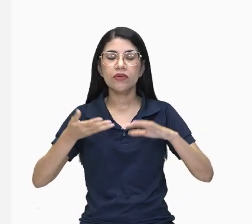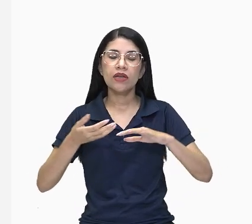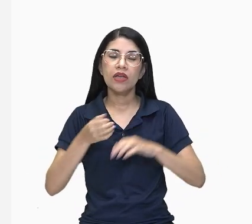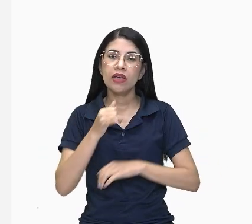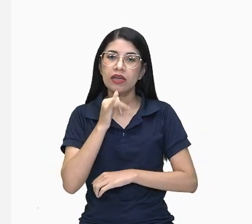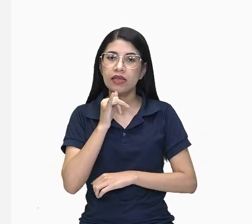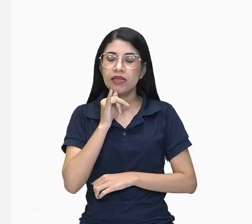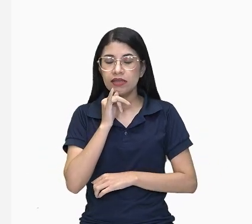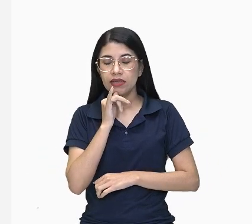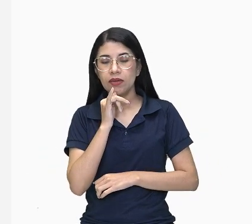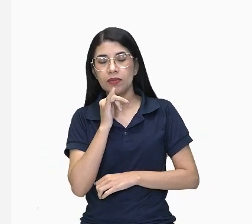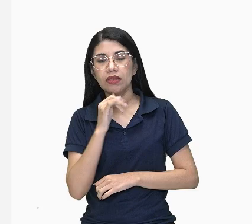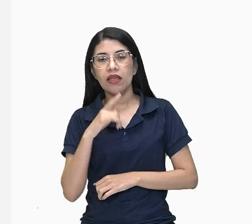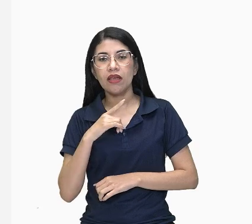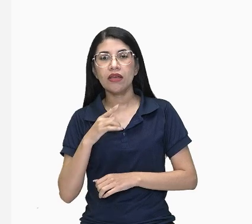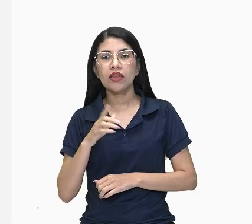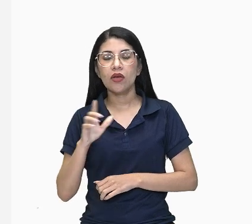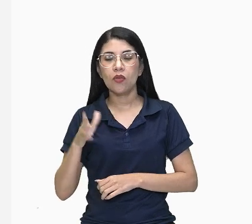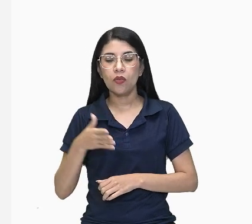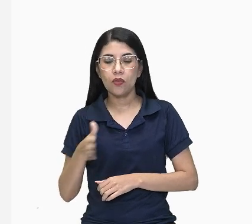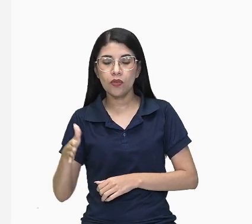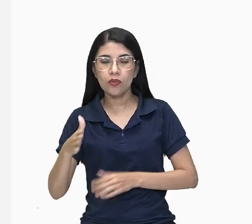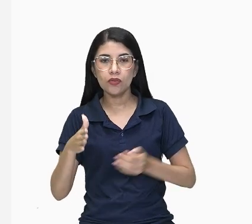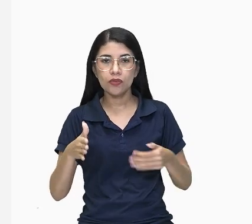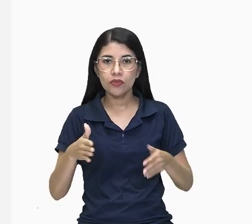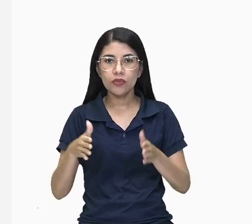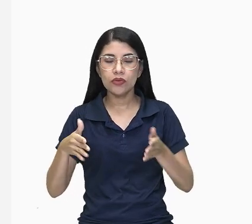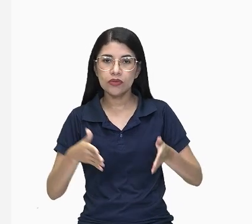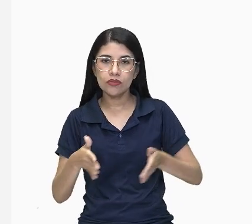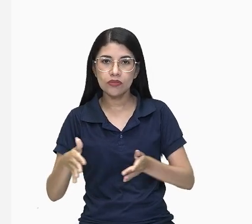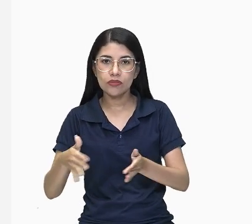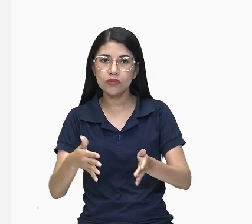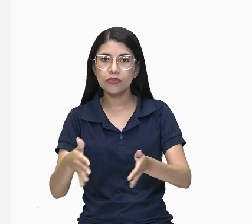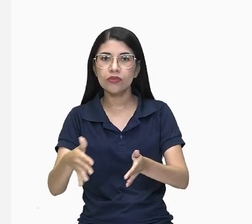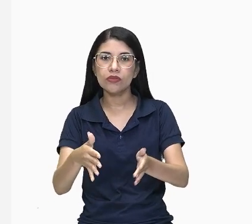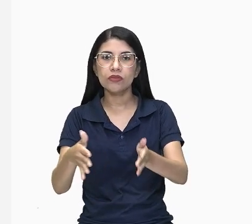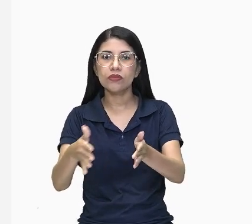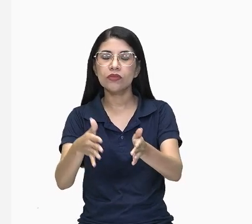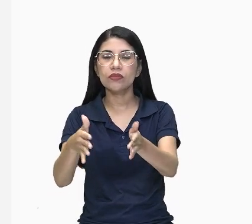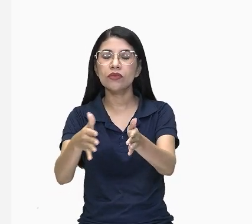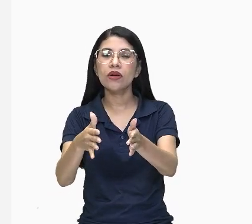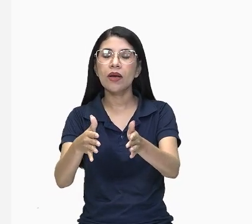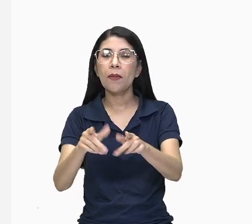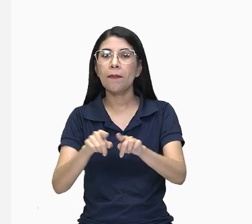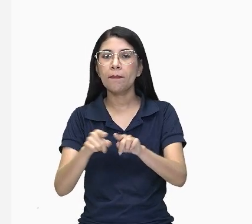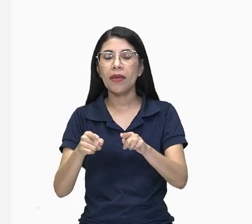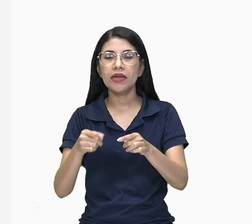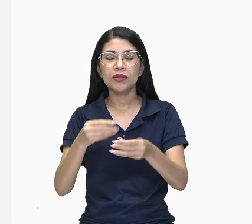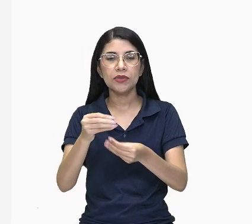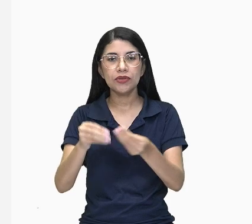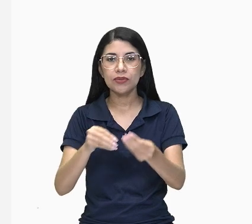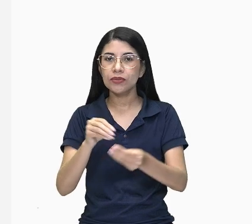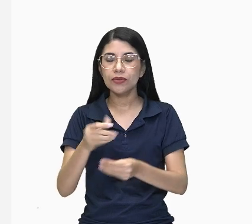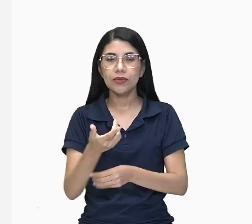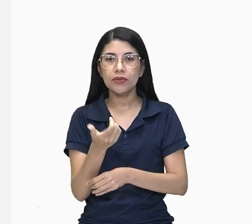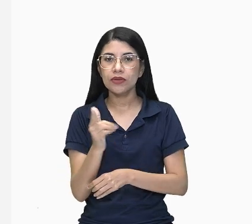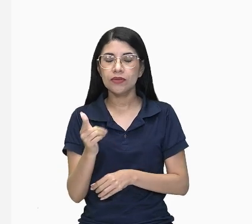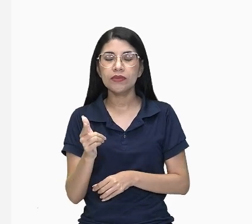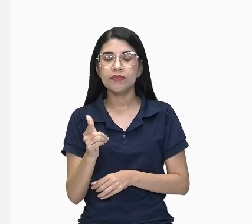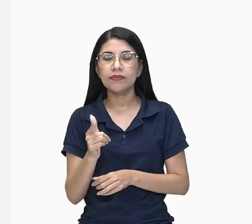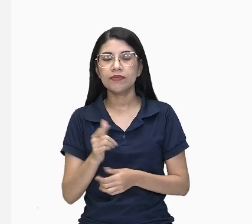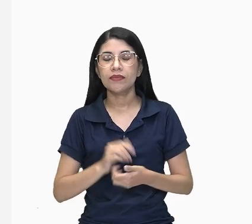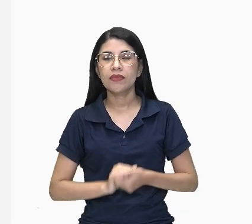disse, eles percorrem, na verdade, eles correm por centenas de quilômetros, eles não se